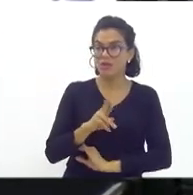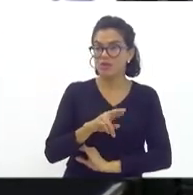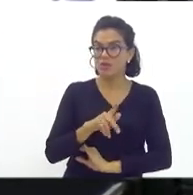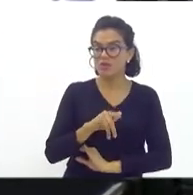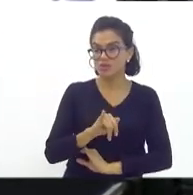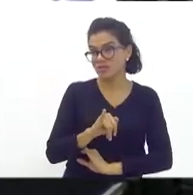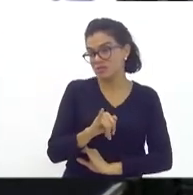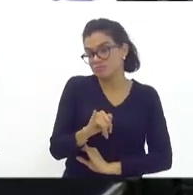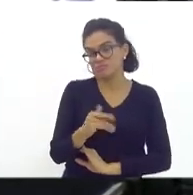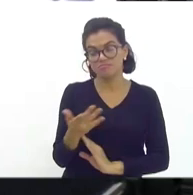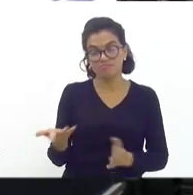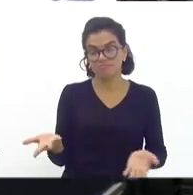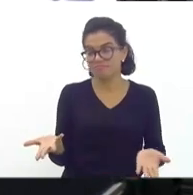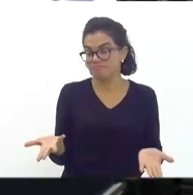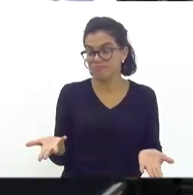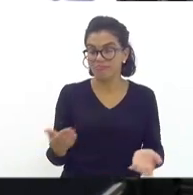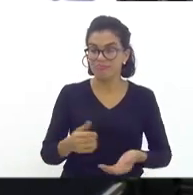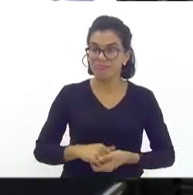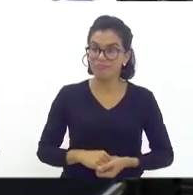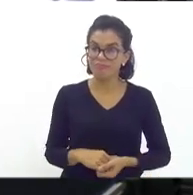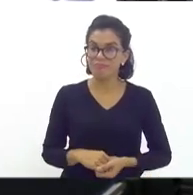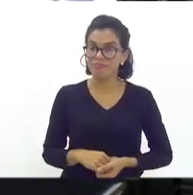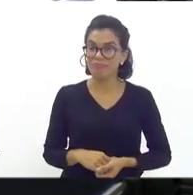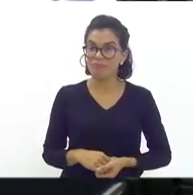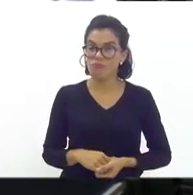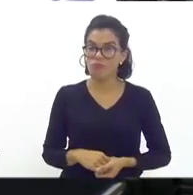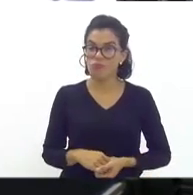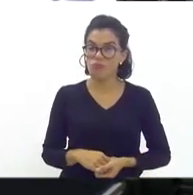manobras que vem acontecendo